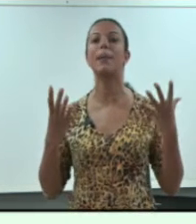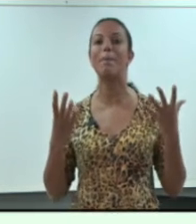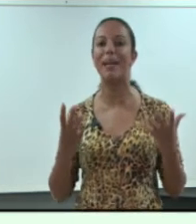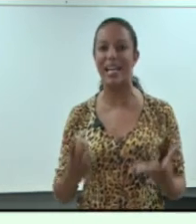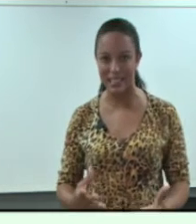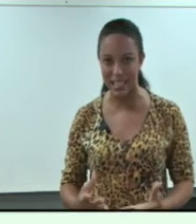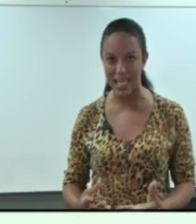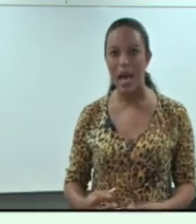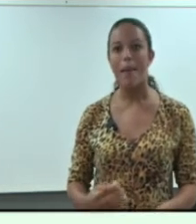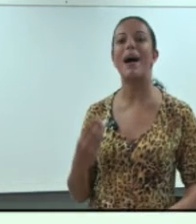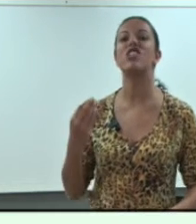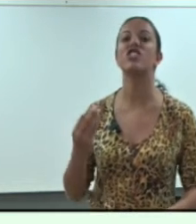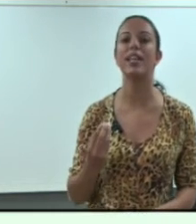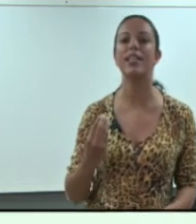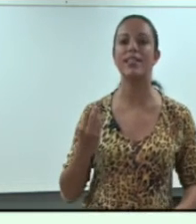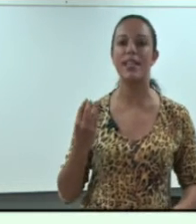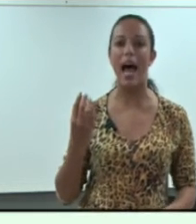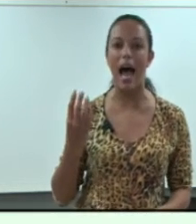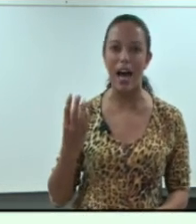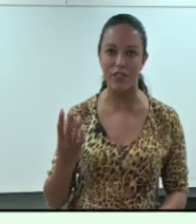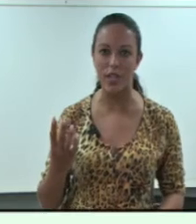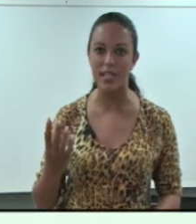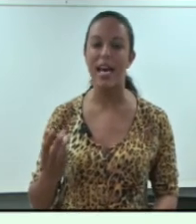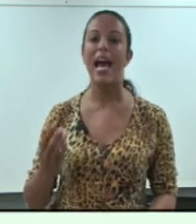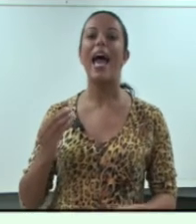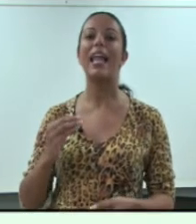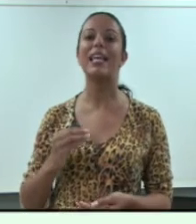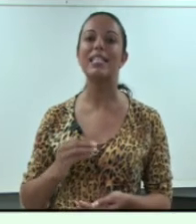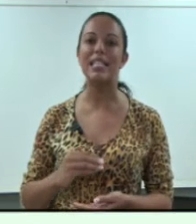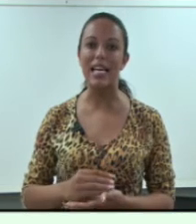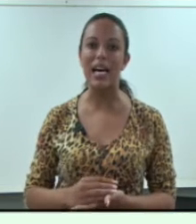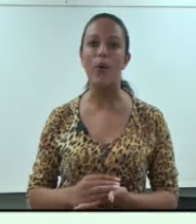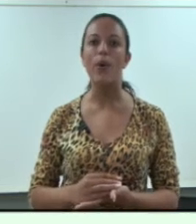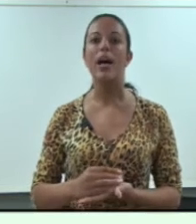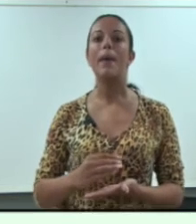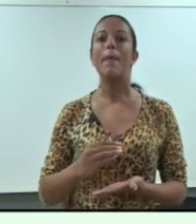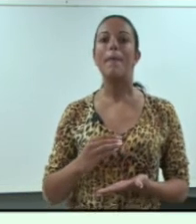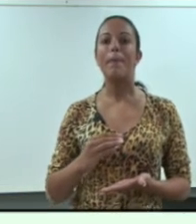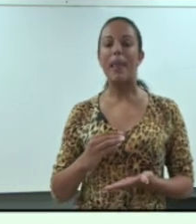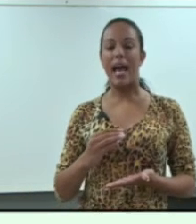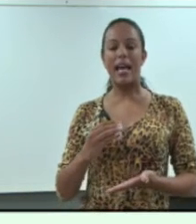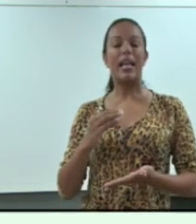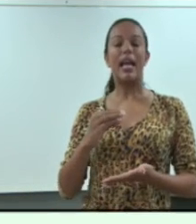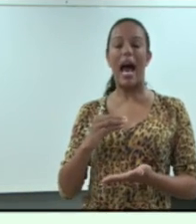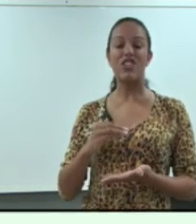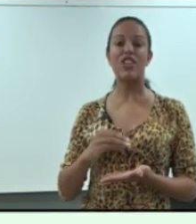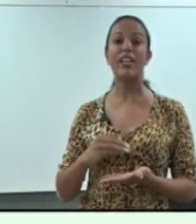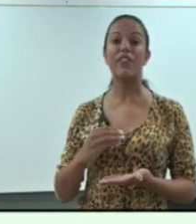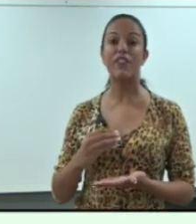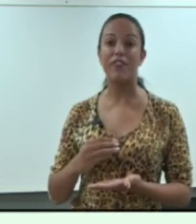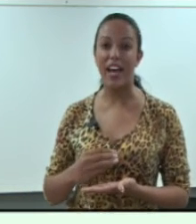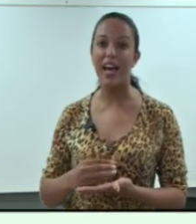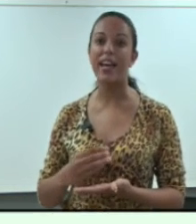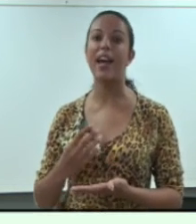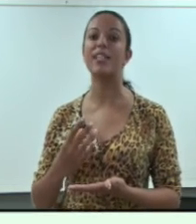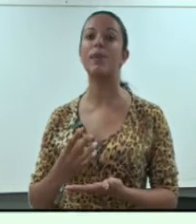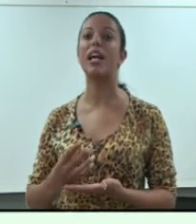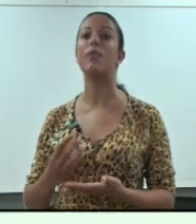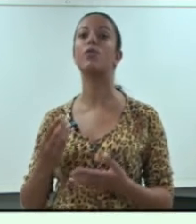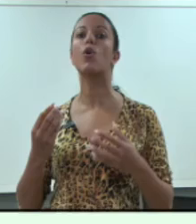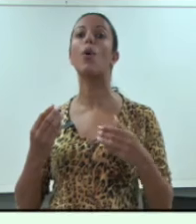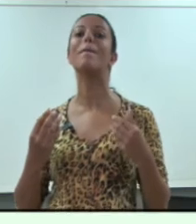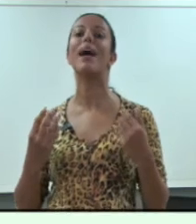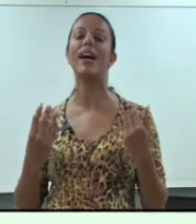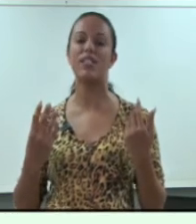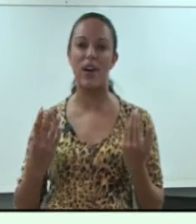tem bastante plantas bastantes árvores elas são é a gente ver